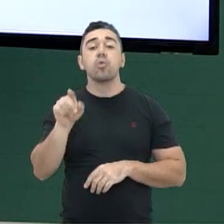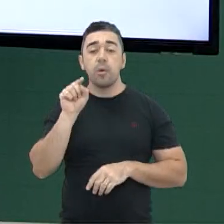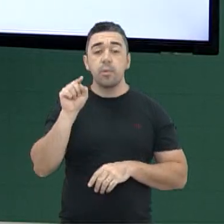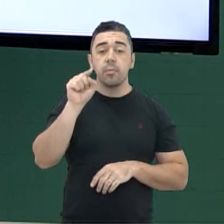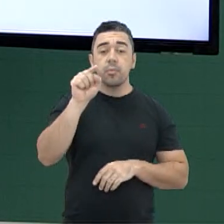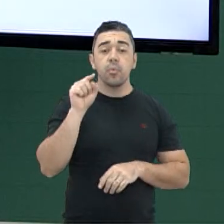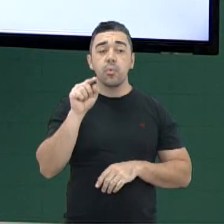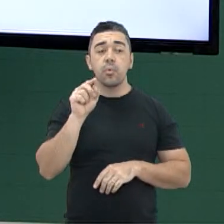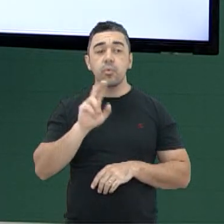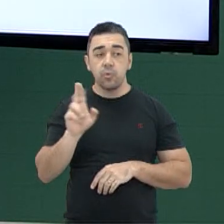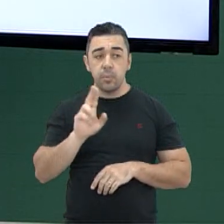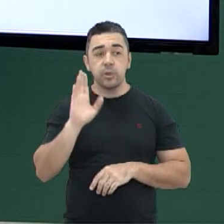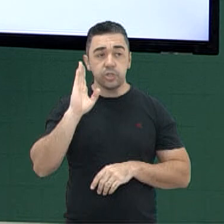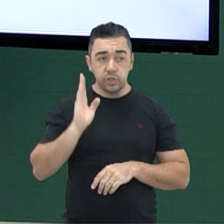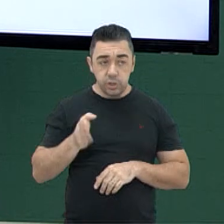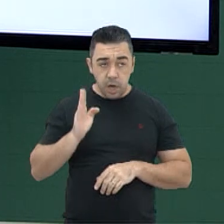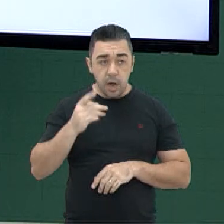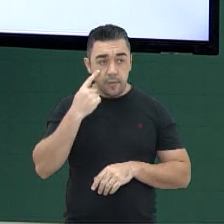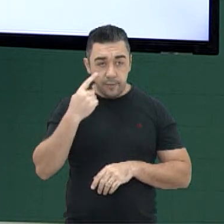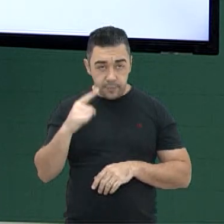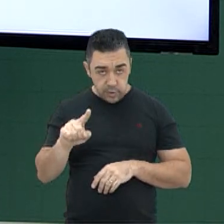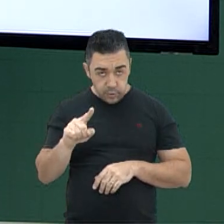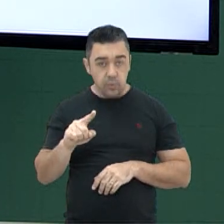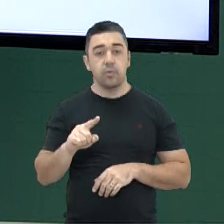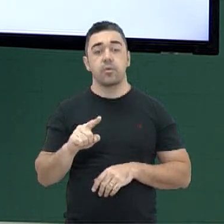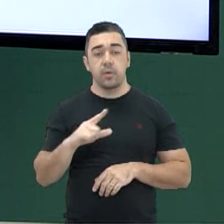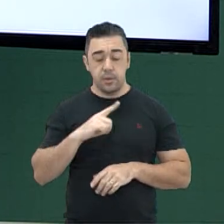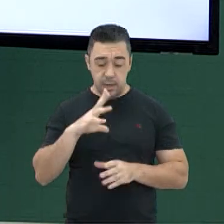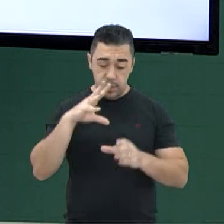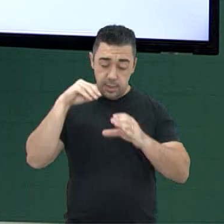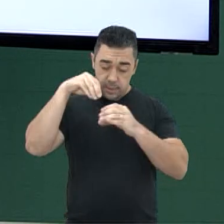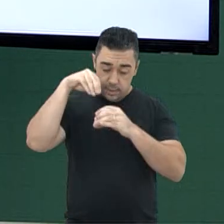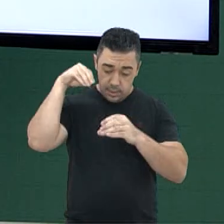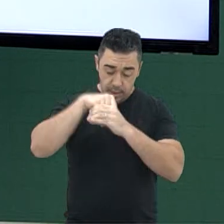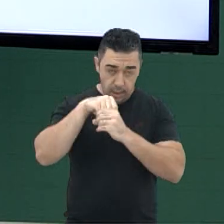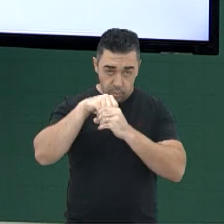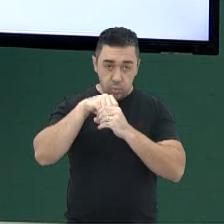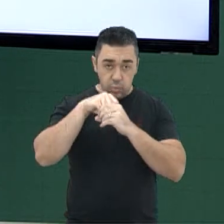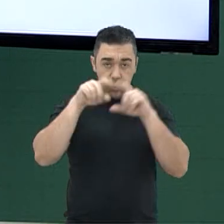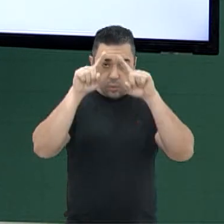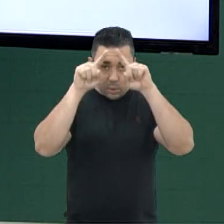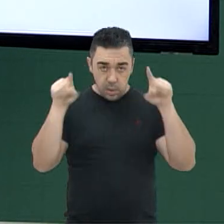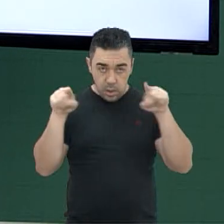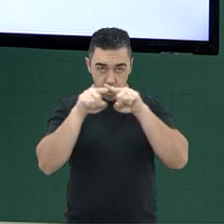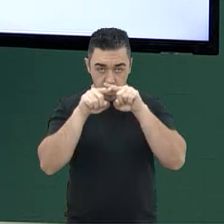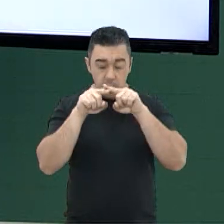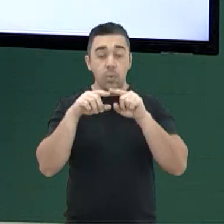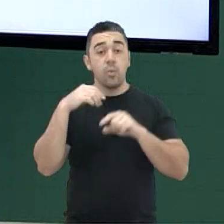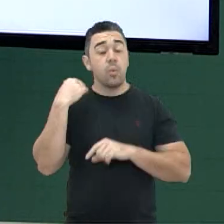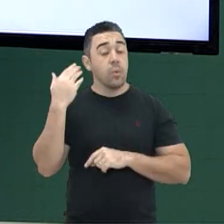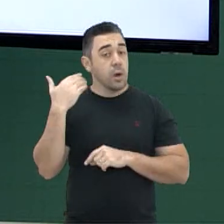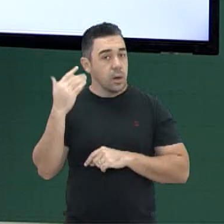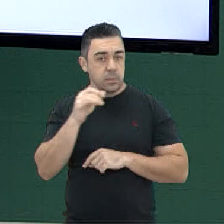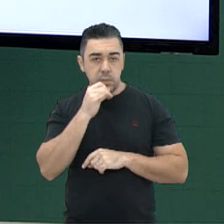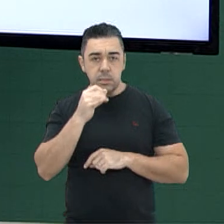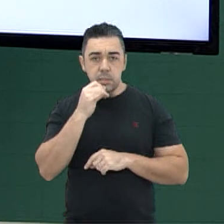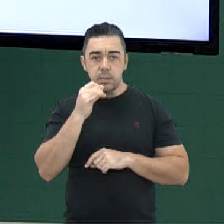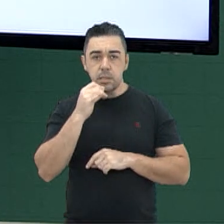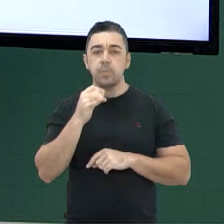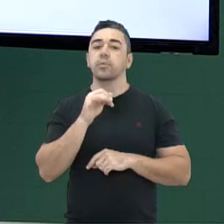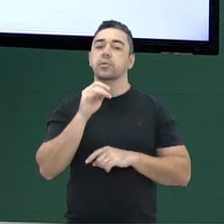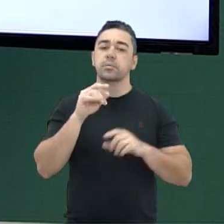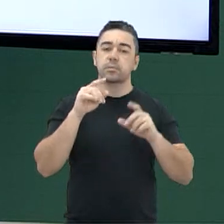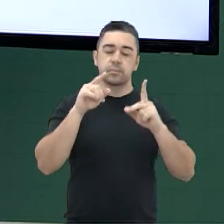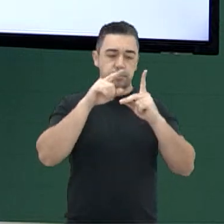dela aqui? Nós já vimos quando ela está dentro do triângulo, nós já vimos quando ela coincide com